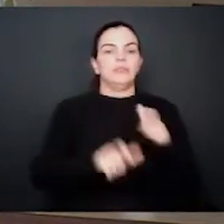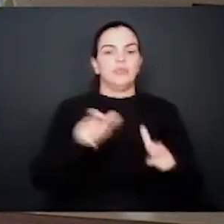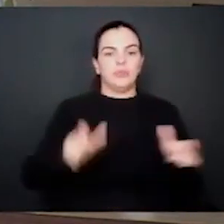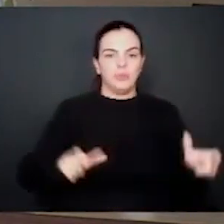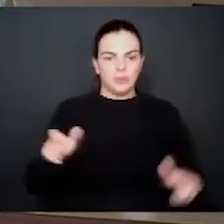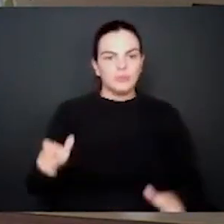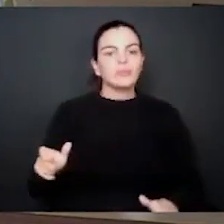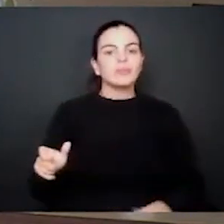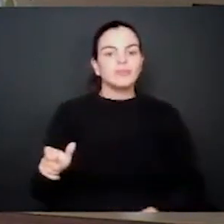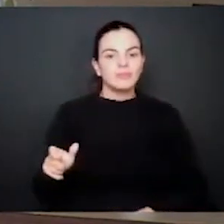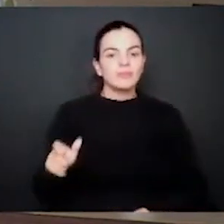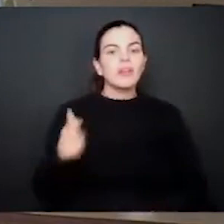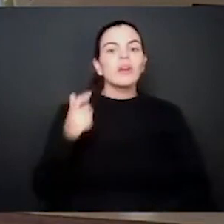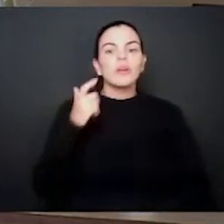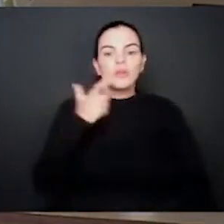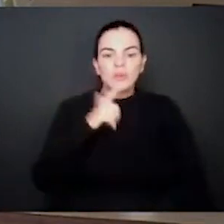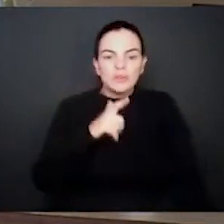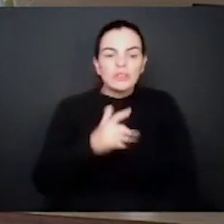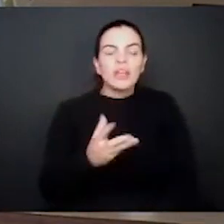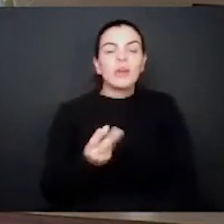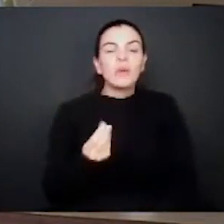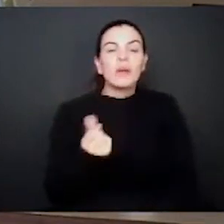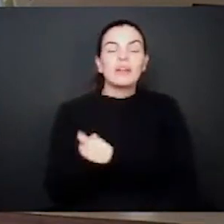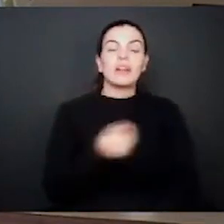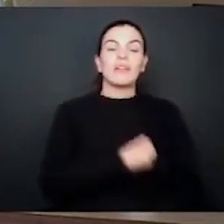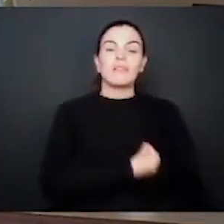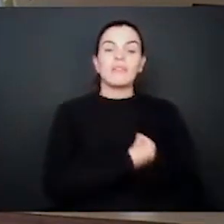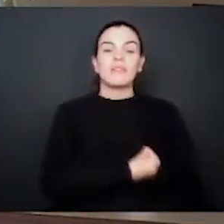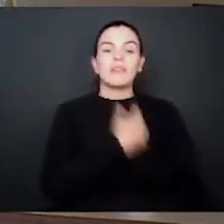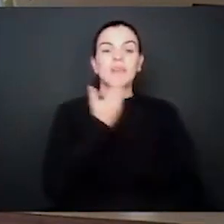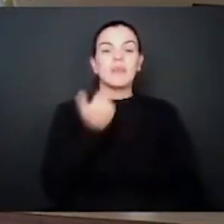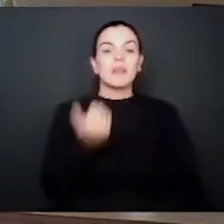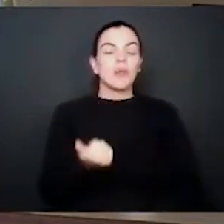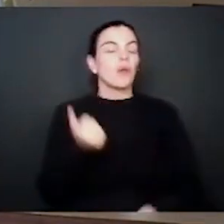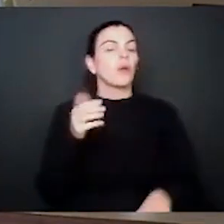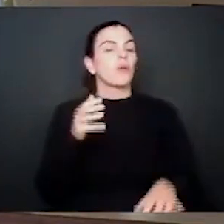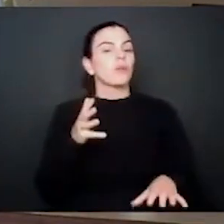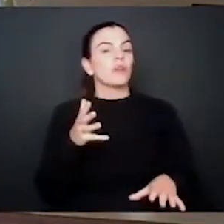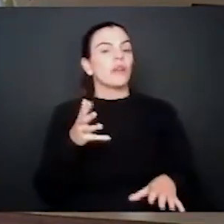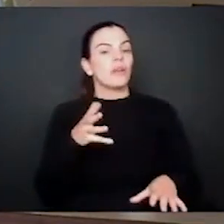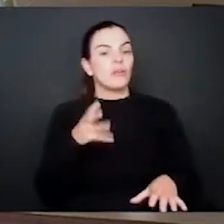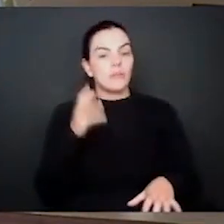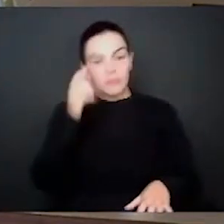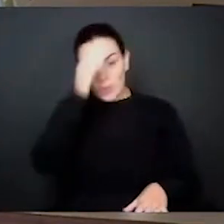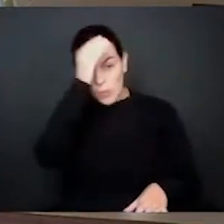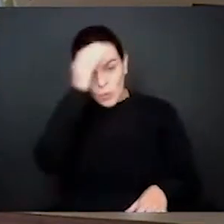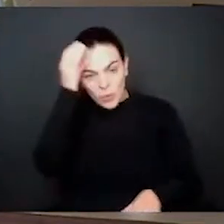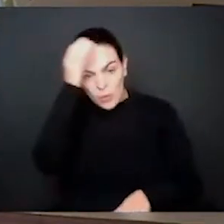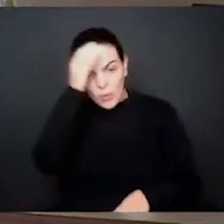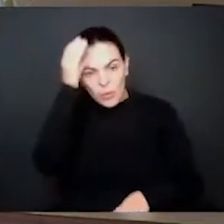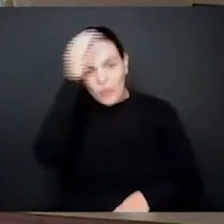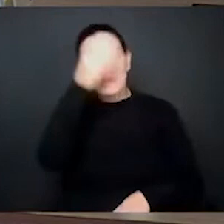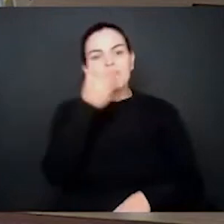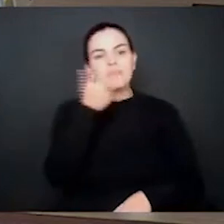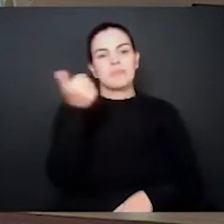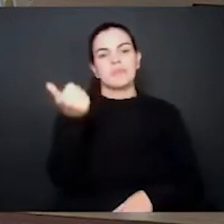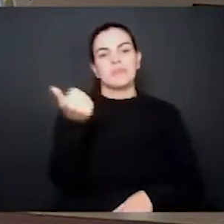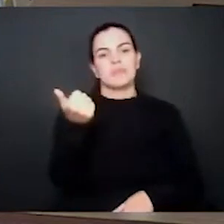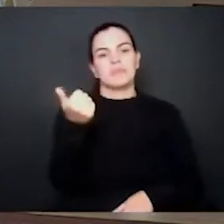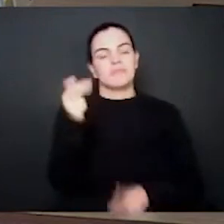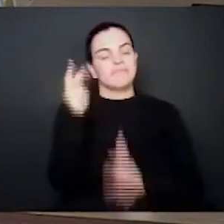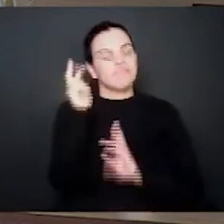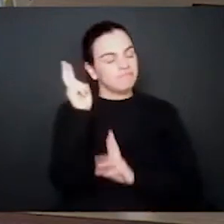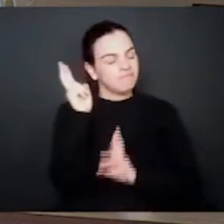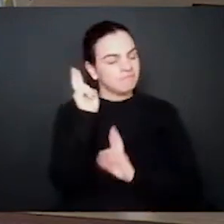de trazer qualidade de vida, de trazer formação. Eu acredito muito nisso. E, por isso, eu espero, sinceramente,